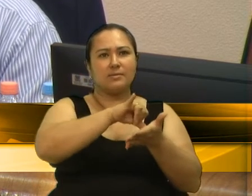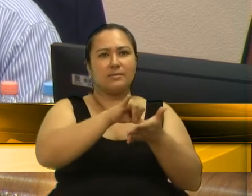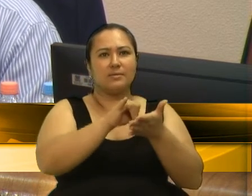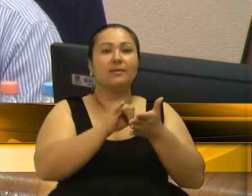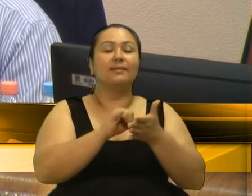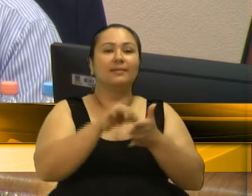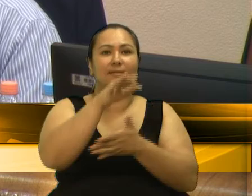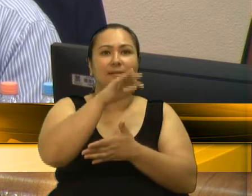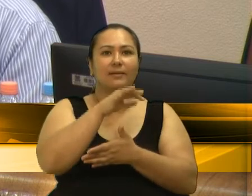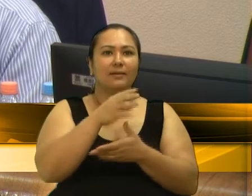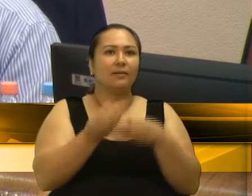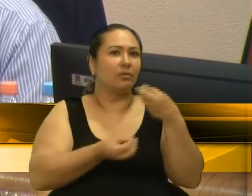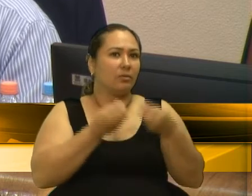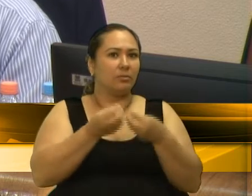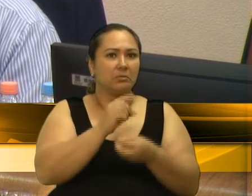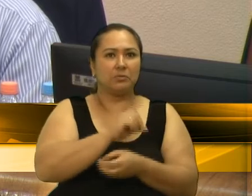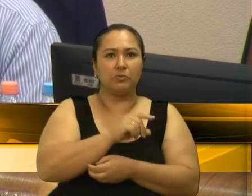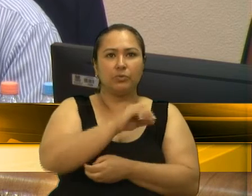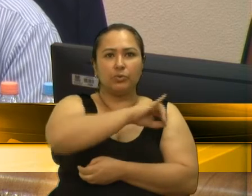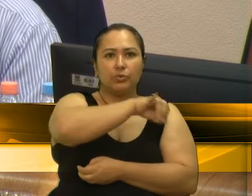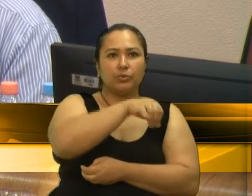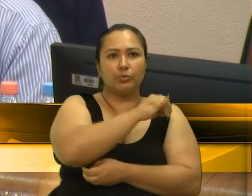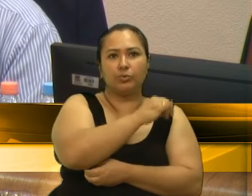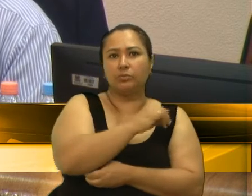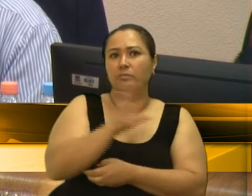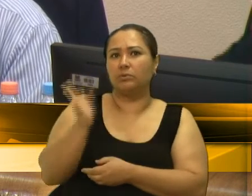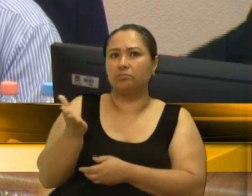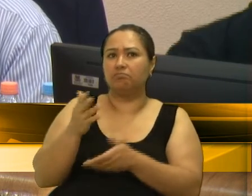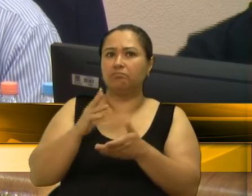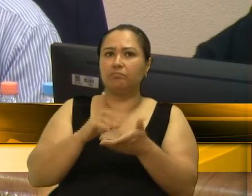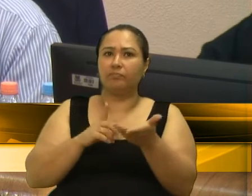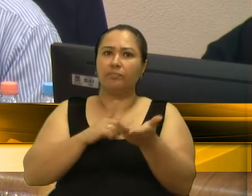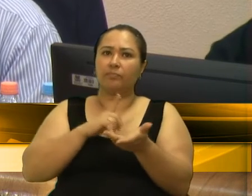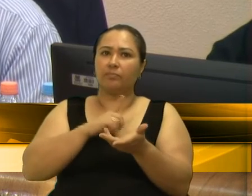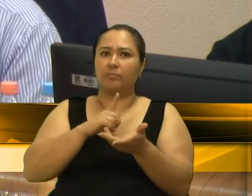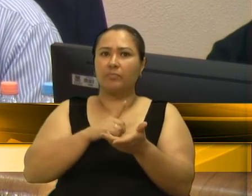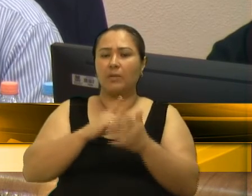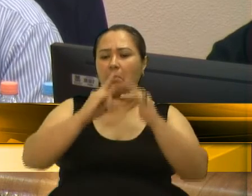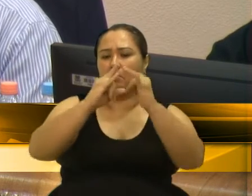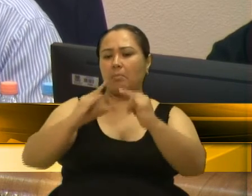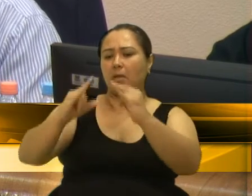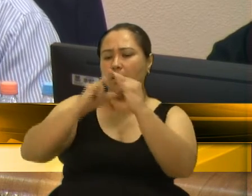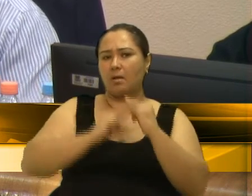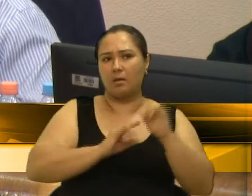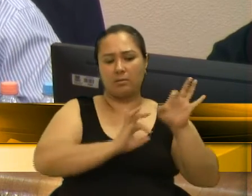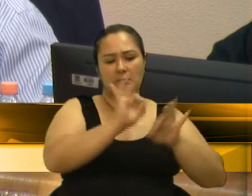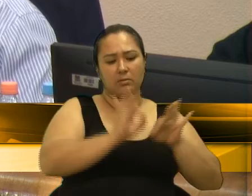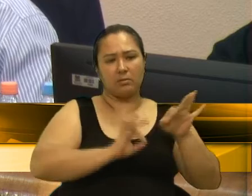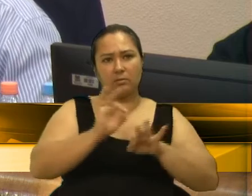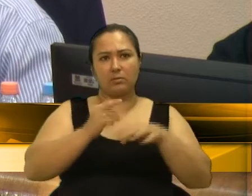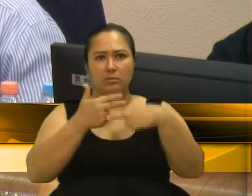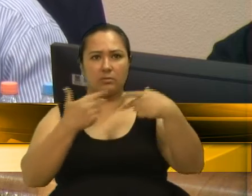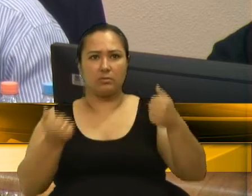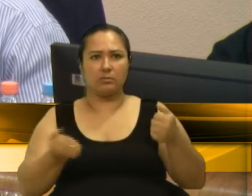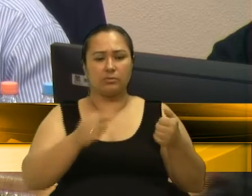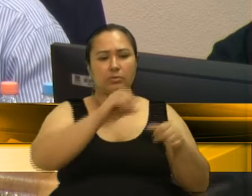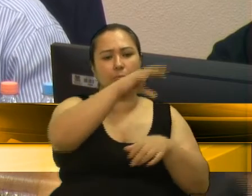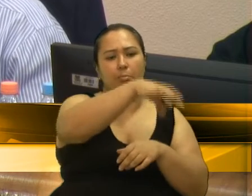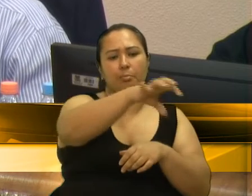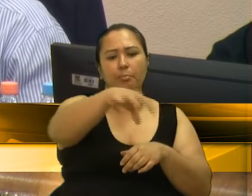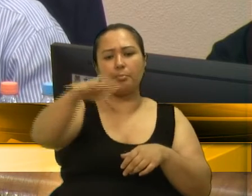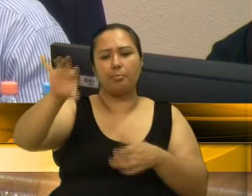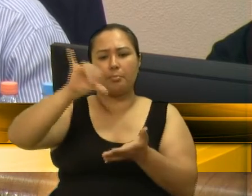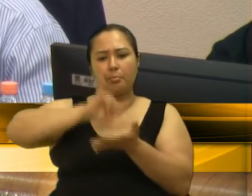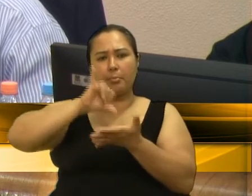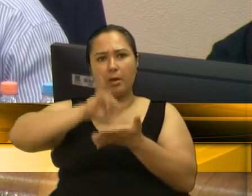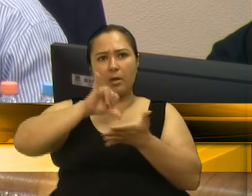ocupa? Senhor Joemir, uma área significativa porque são montados barraquinhas e estruturas com gazebos distribuídos em diversos pontos ali do local